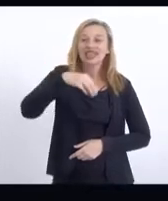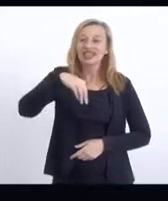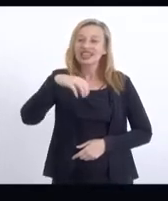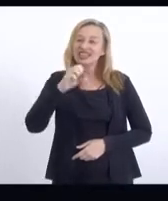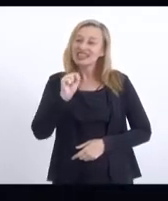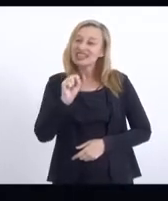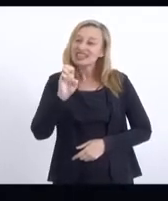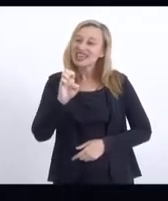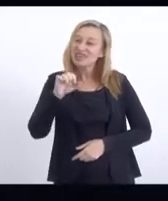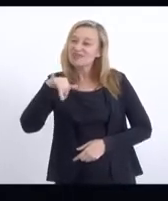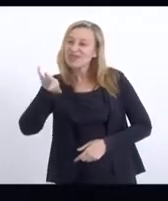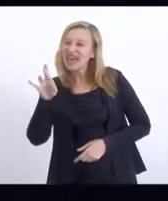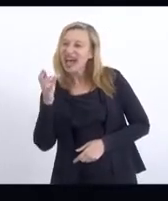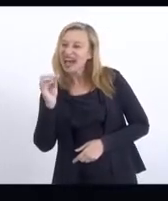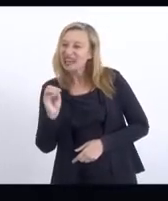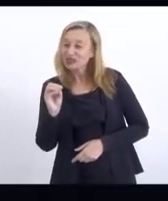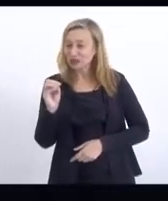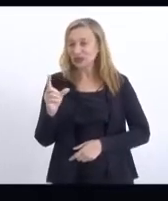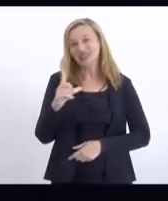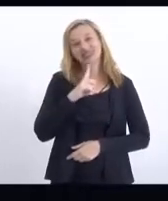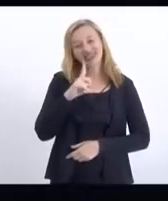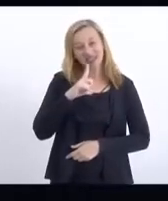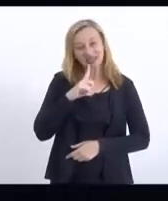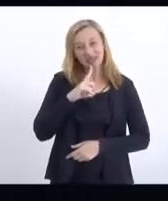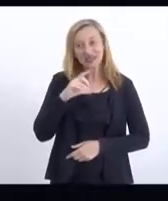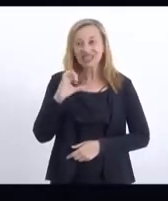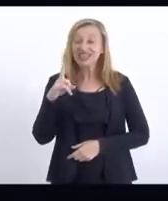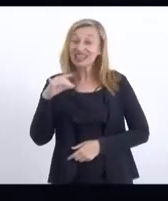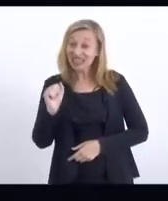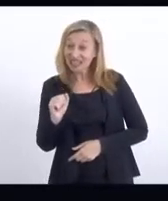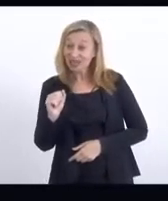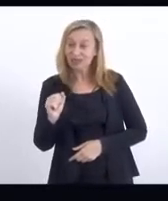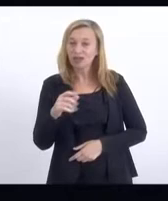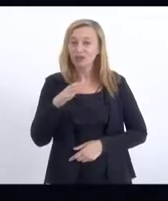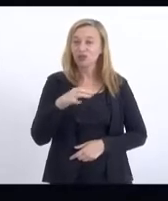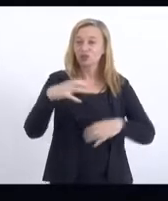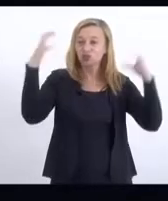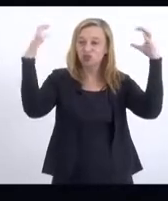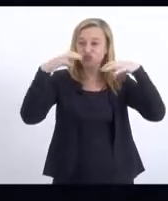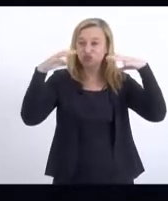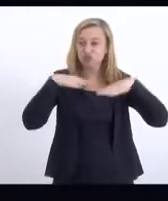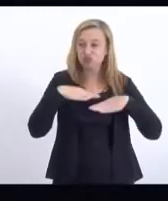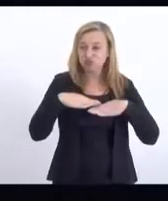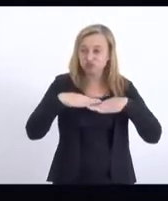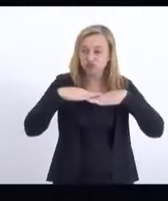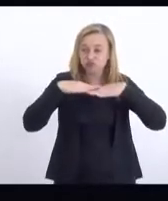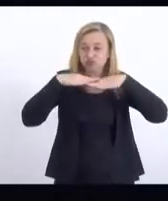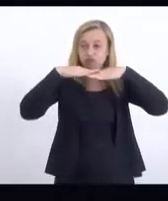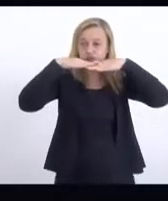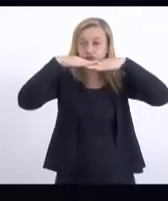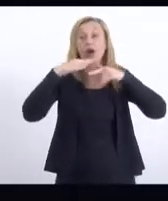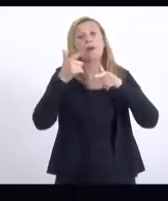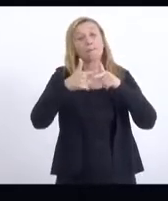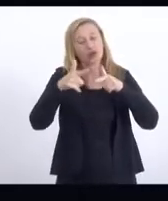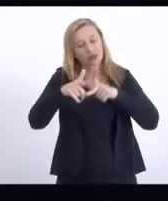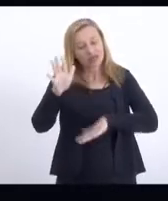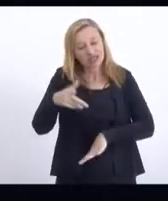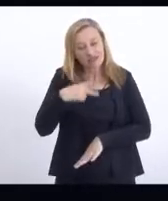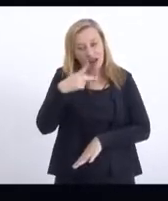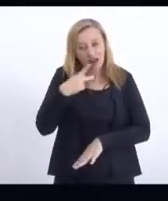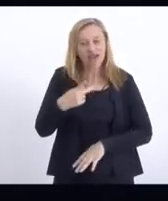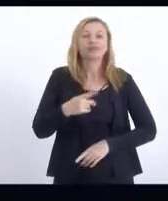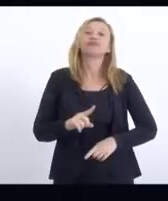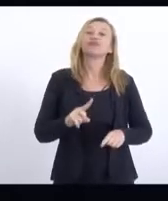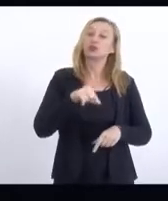região noroeste fluminense. E esse clima, ele acaba trazendo enchentes e secas. É um problema que já foi citado. Também